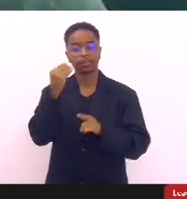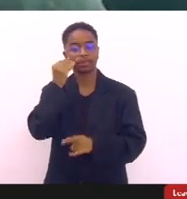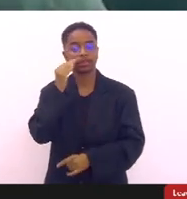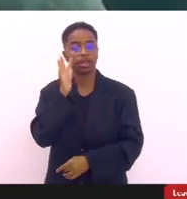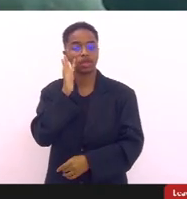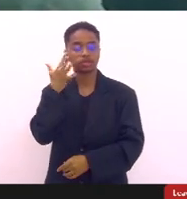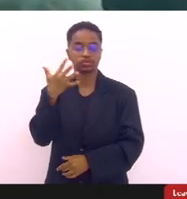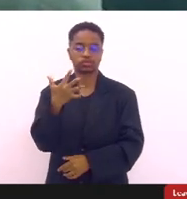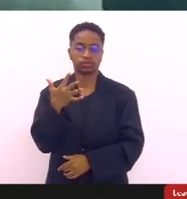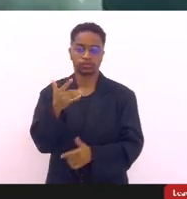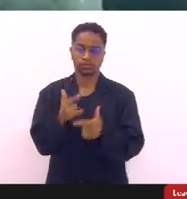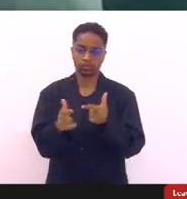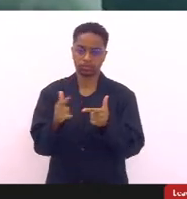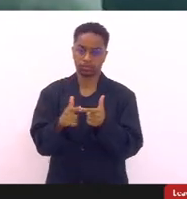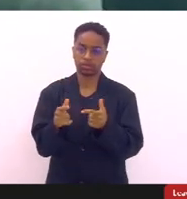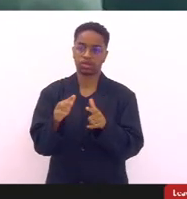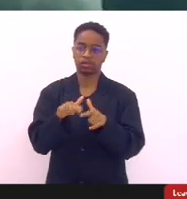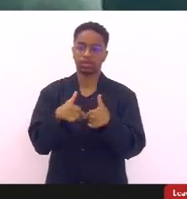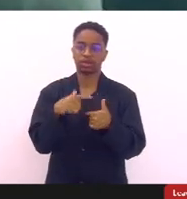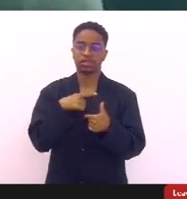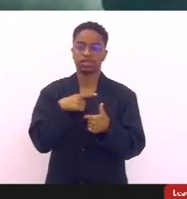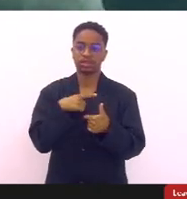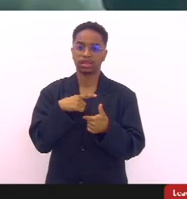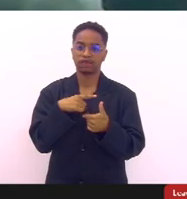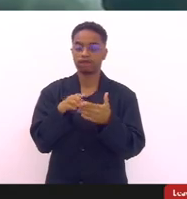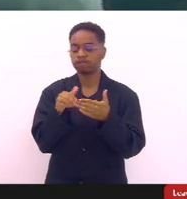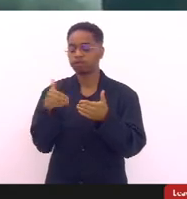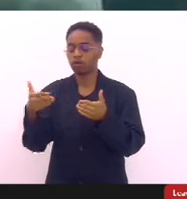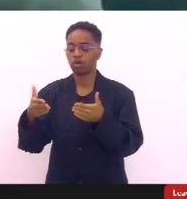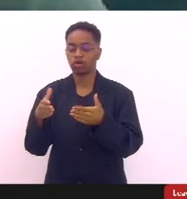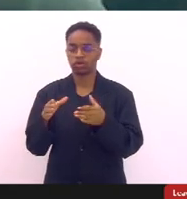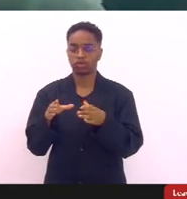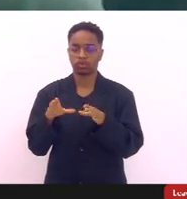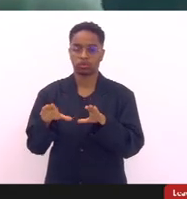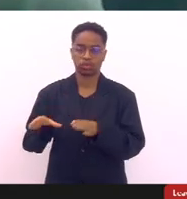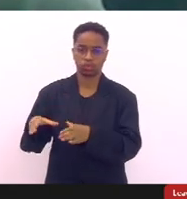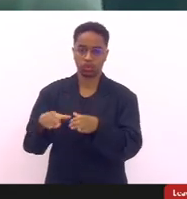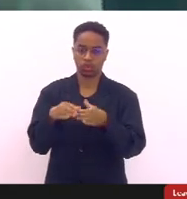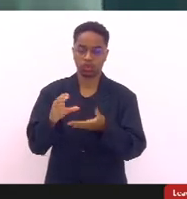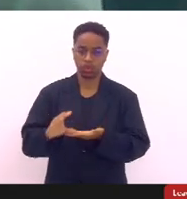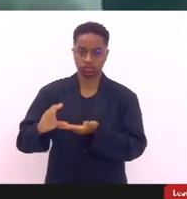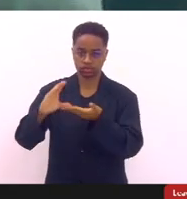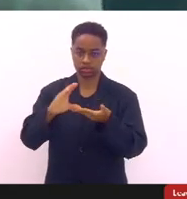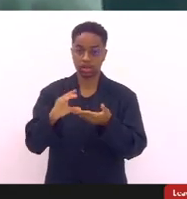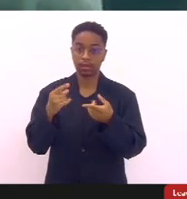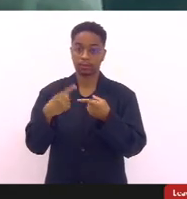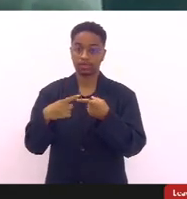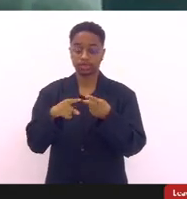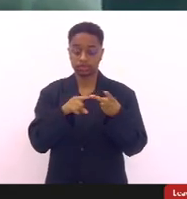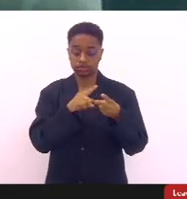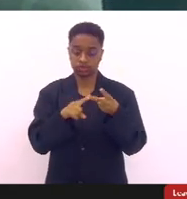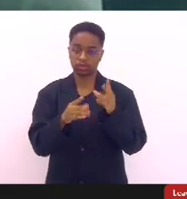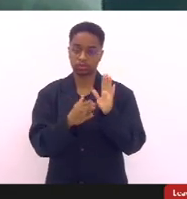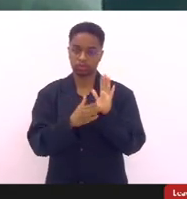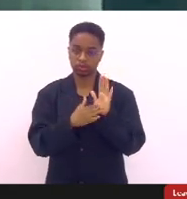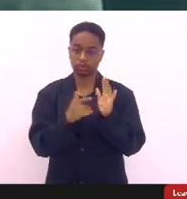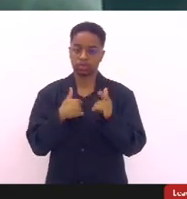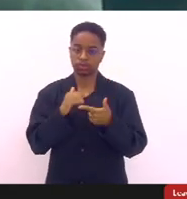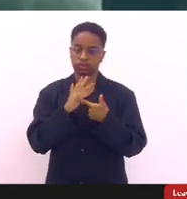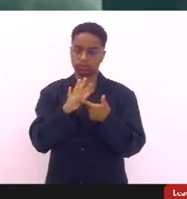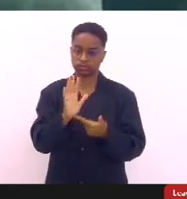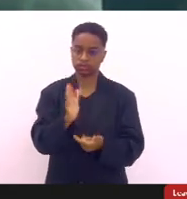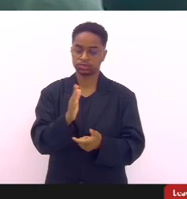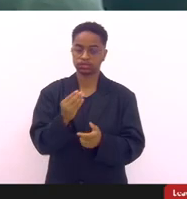essa questão extra-conselho, porque o conselho é a segunda proposta que foi, como eu falei, está escrito aí, né? Quer criar